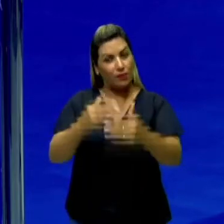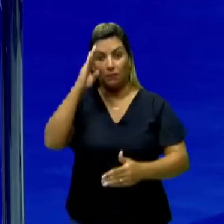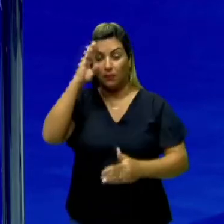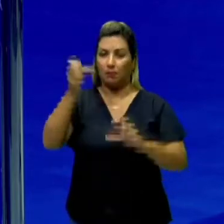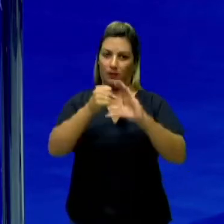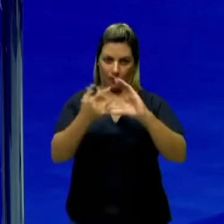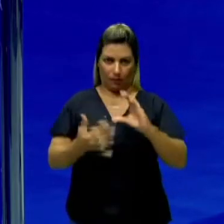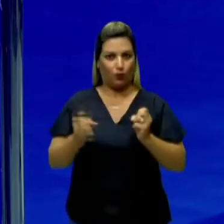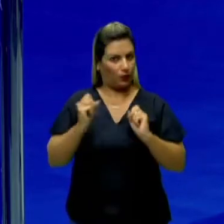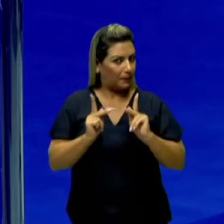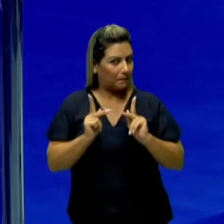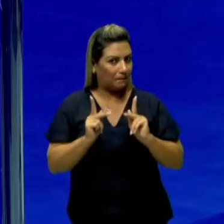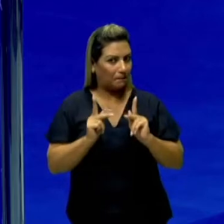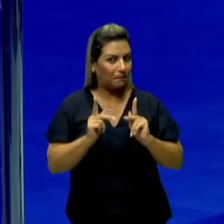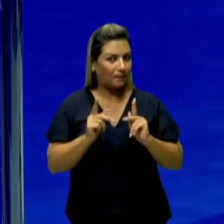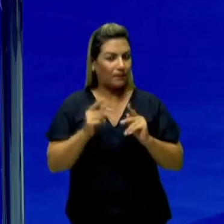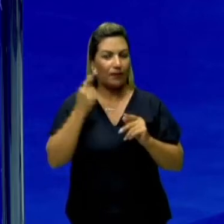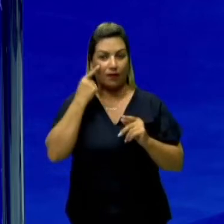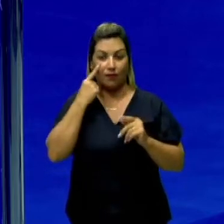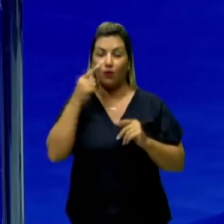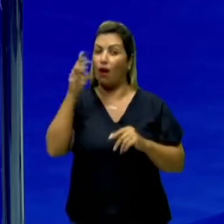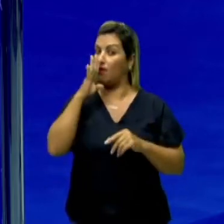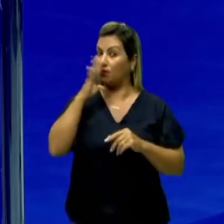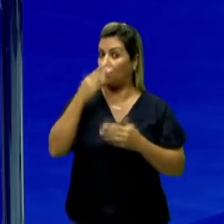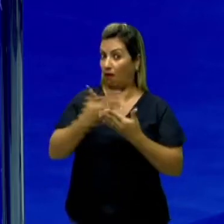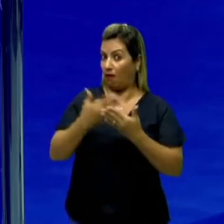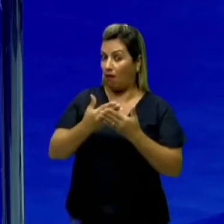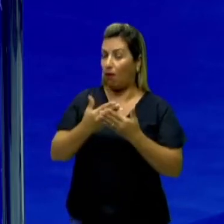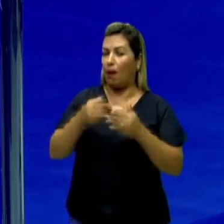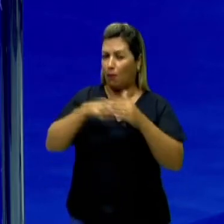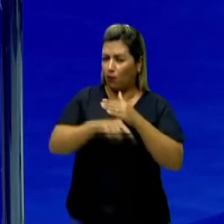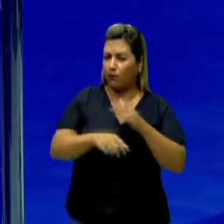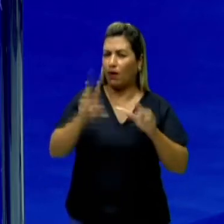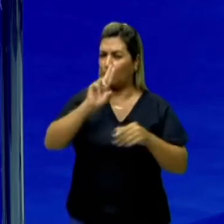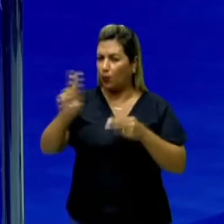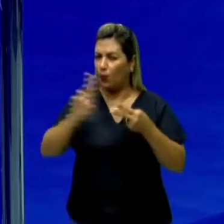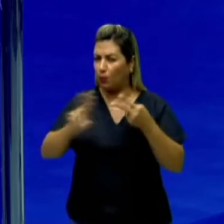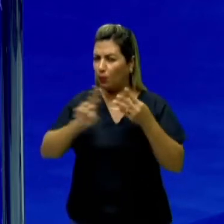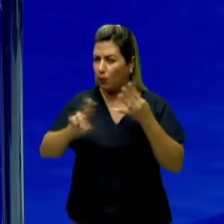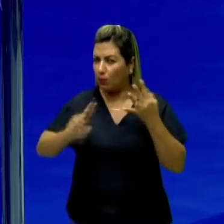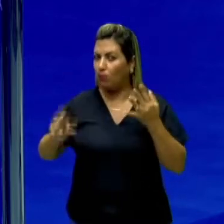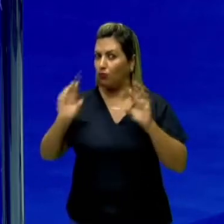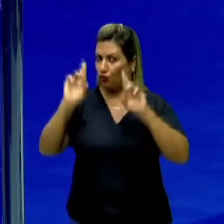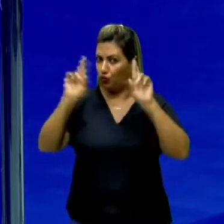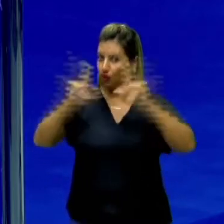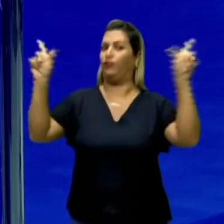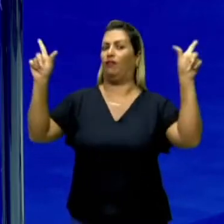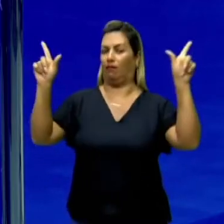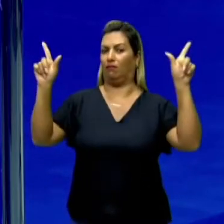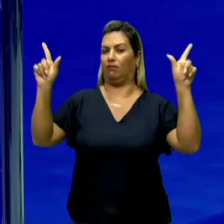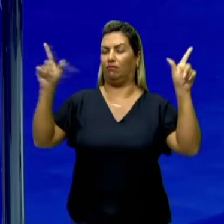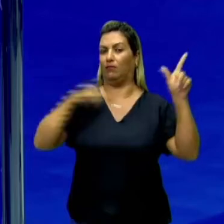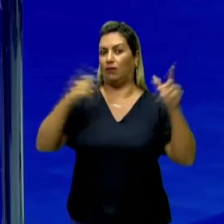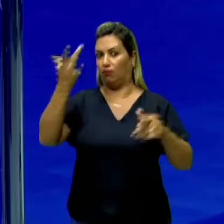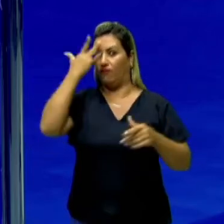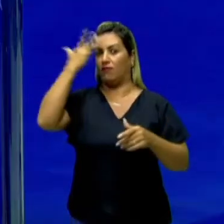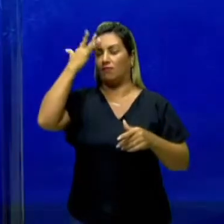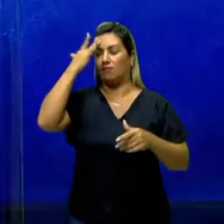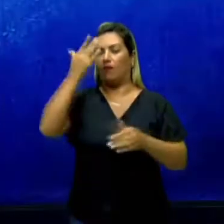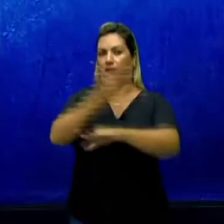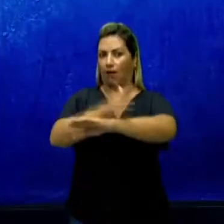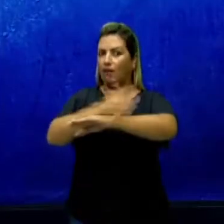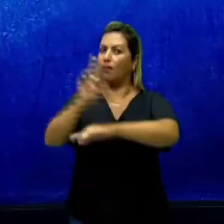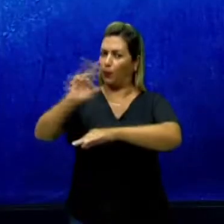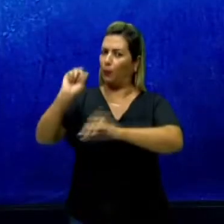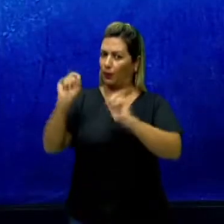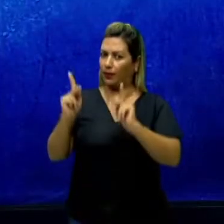principais características. Depois vocês vão assistir essa aulinha de novo, vão ler os nomes e vão estudar para fixar esses nomes aí.